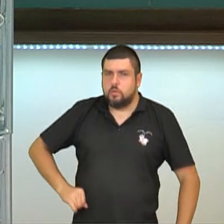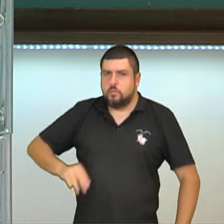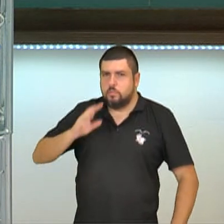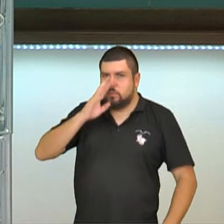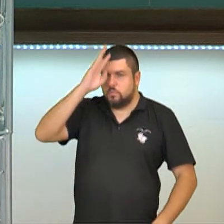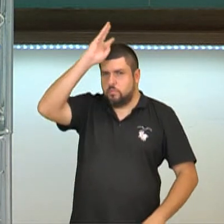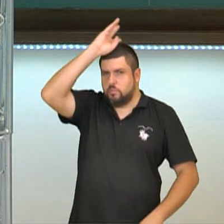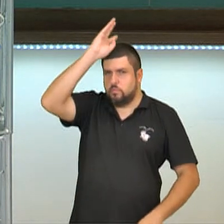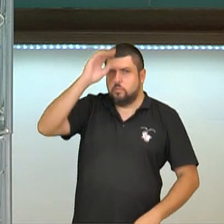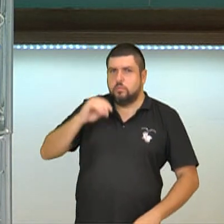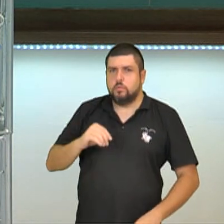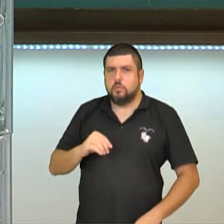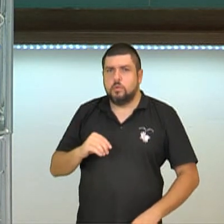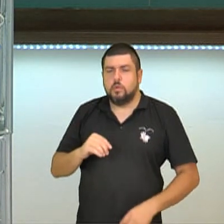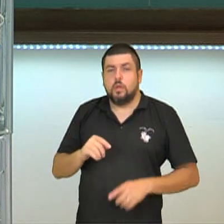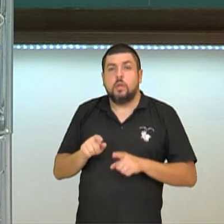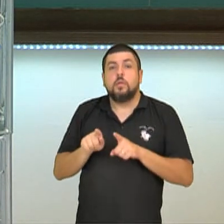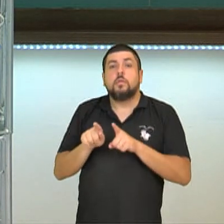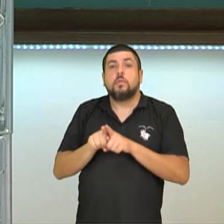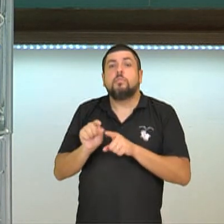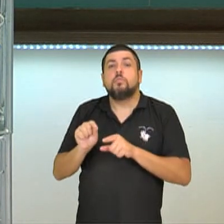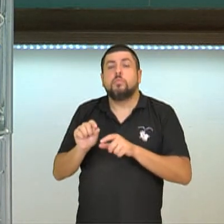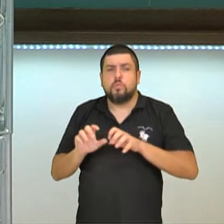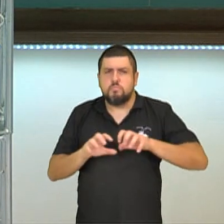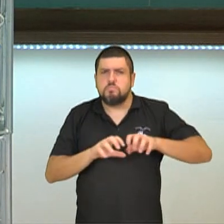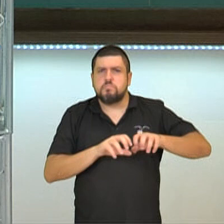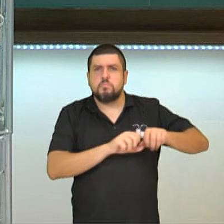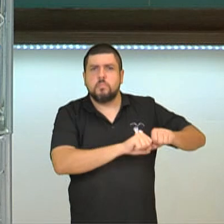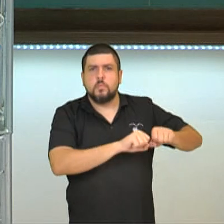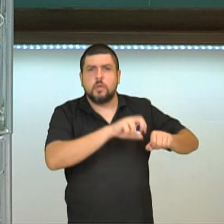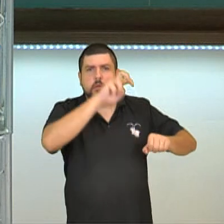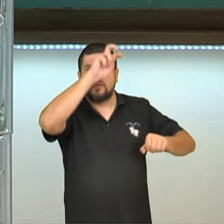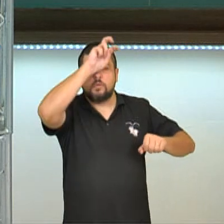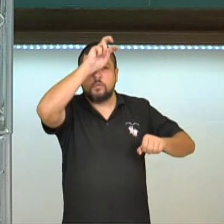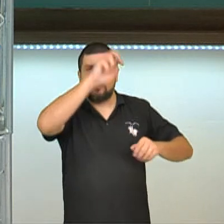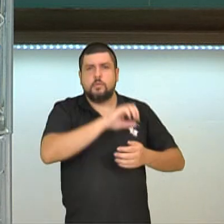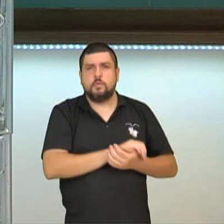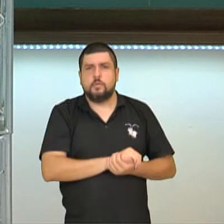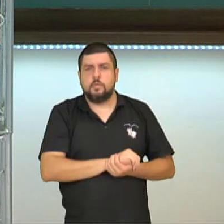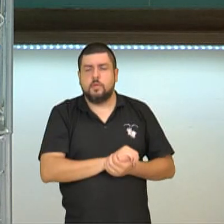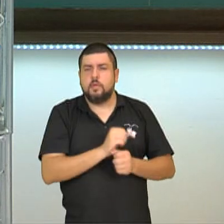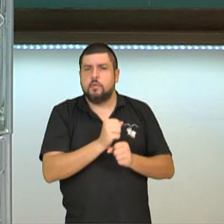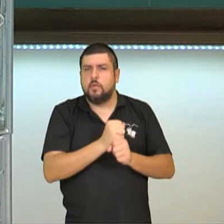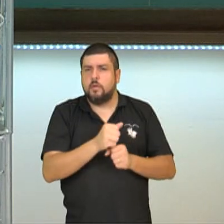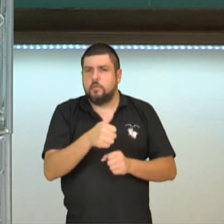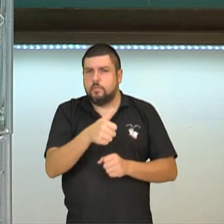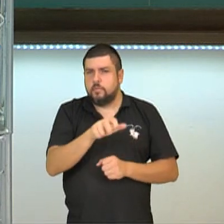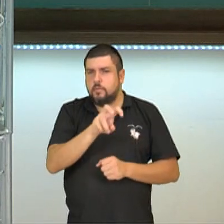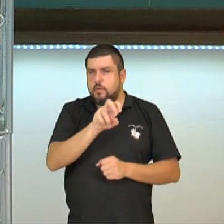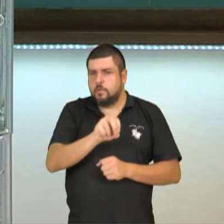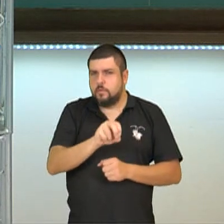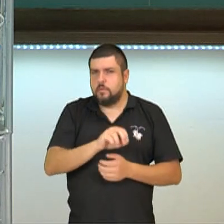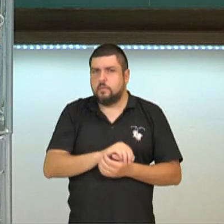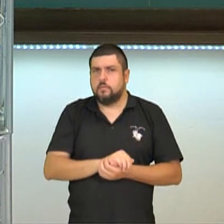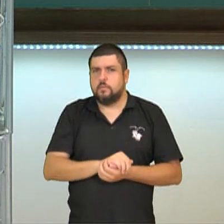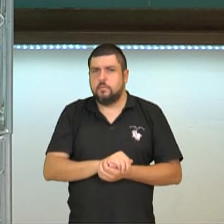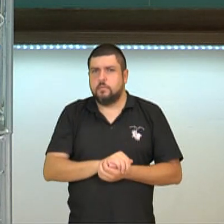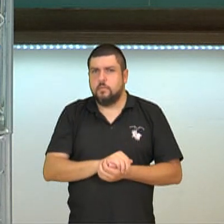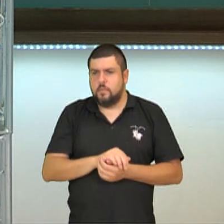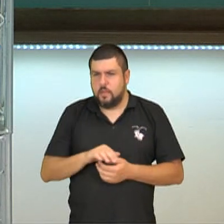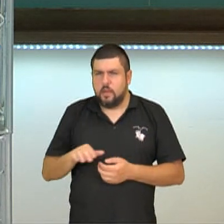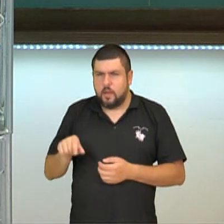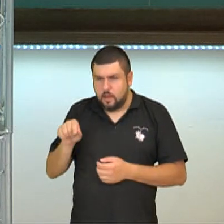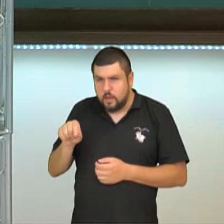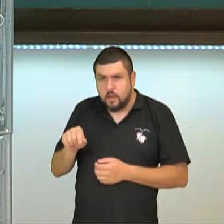Manichaketo, e também a dominar o Egito Antigo, na 25ª dinastia em 750 a.C. Não é um